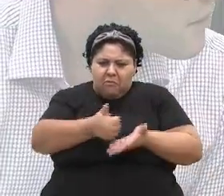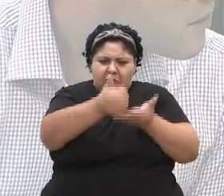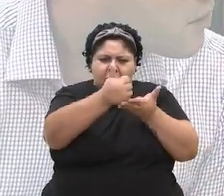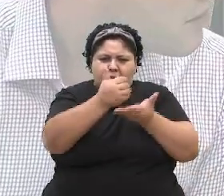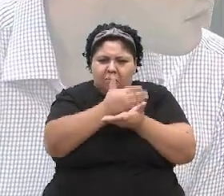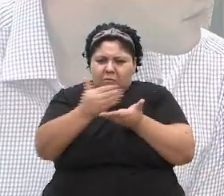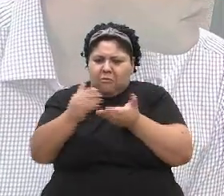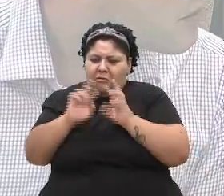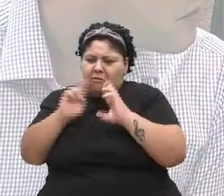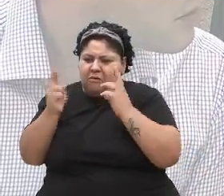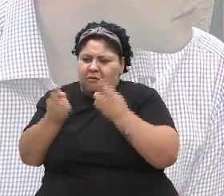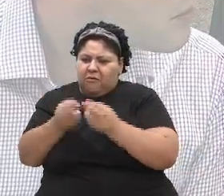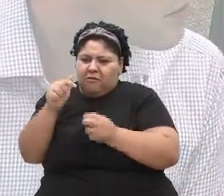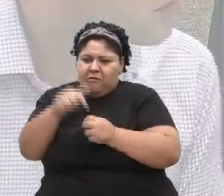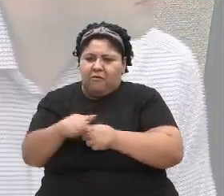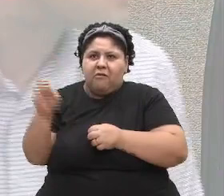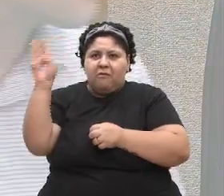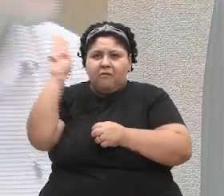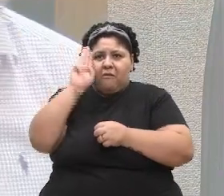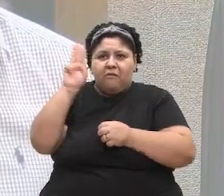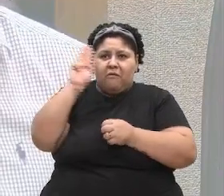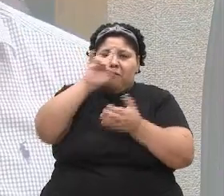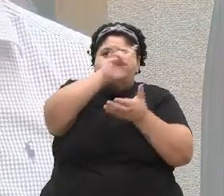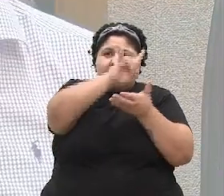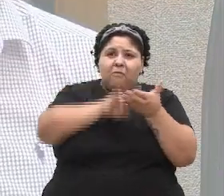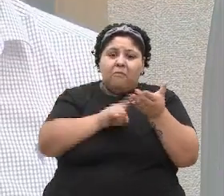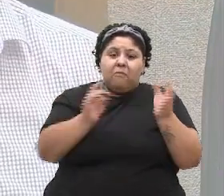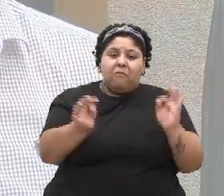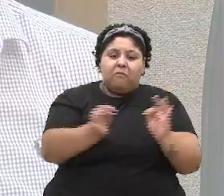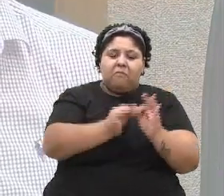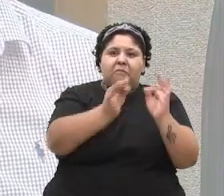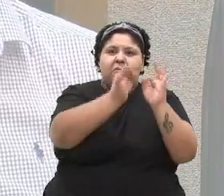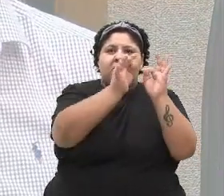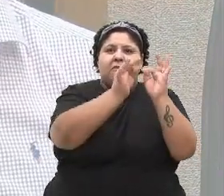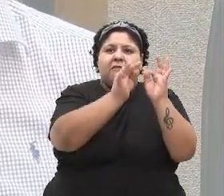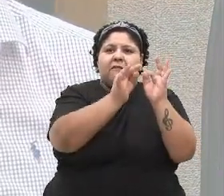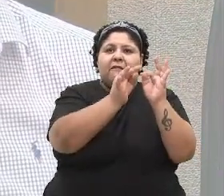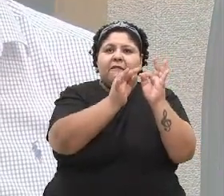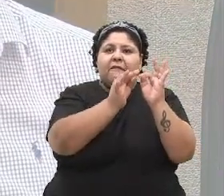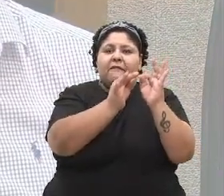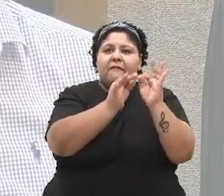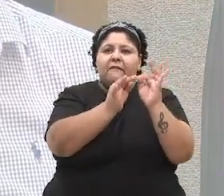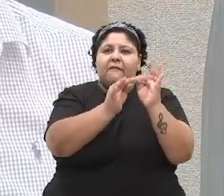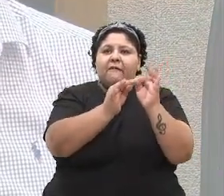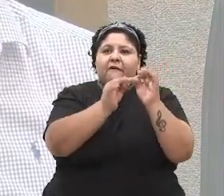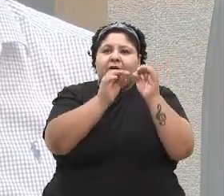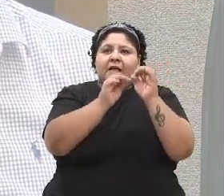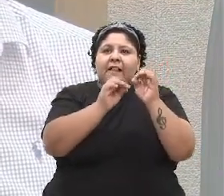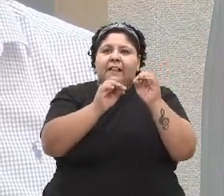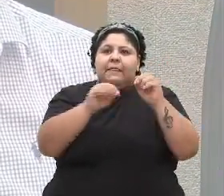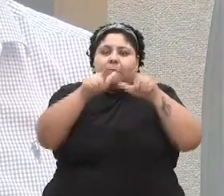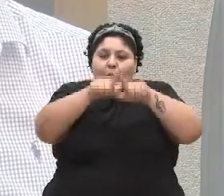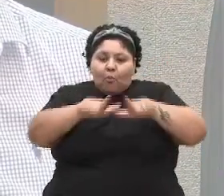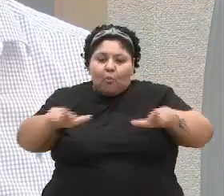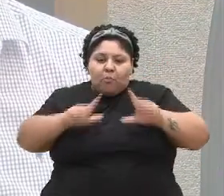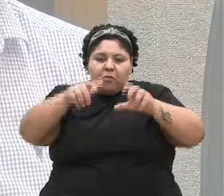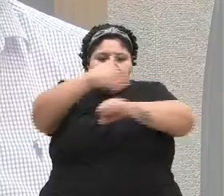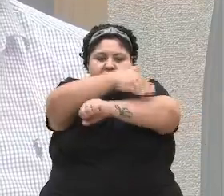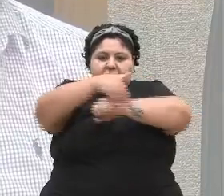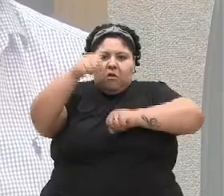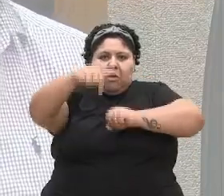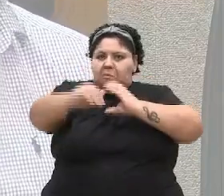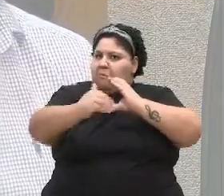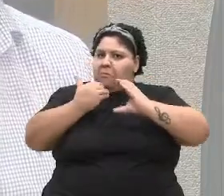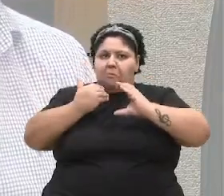sessões desta terça-feira um laudo técnico sobre a situação da drenagem de todas as ruas. Eu não recebi